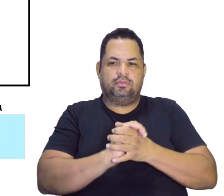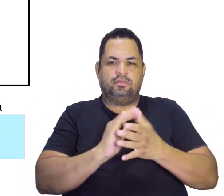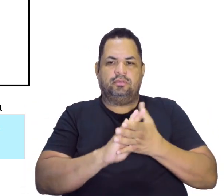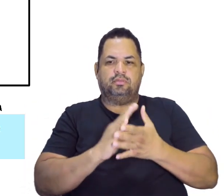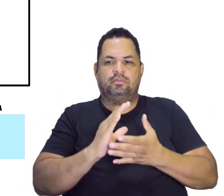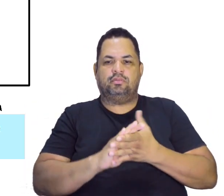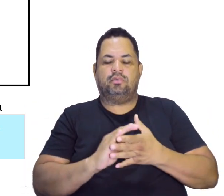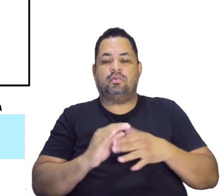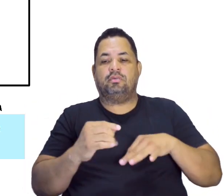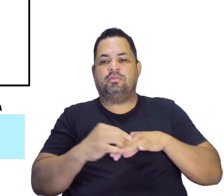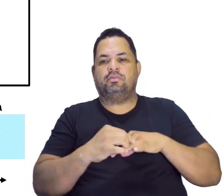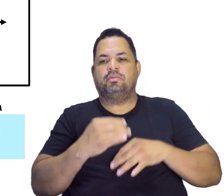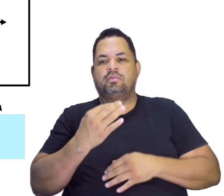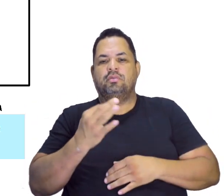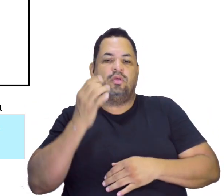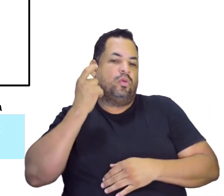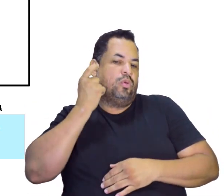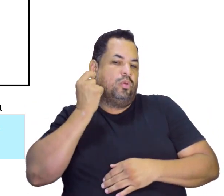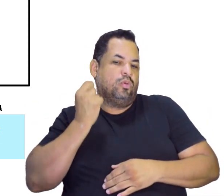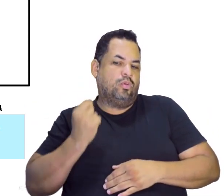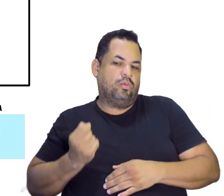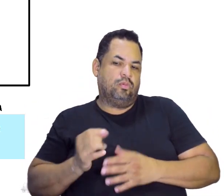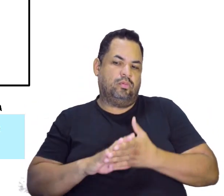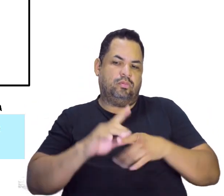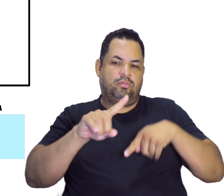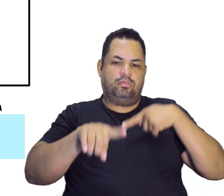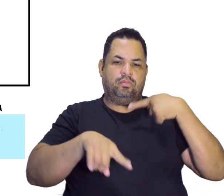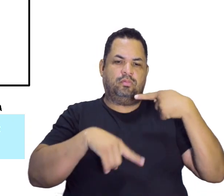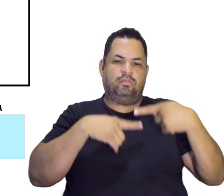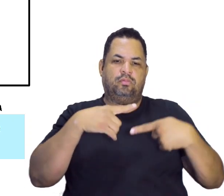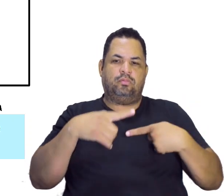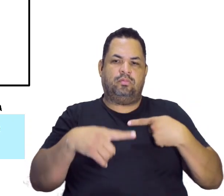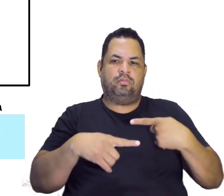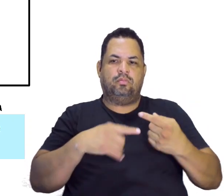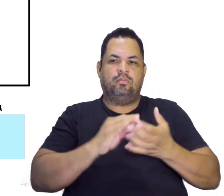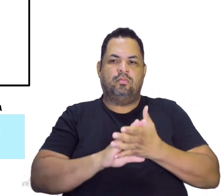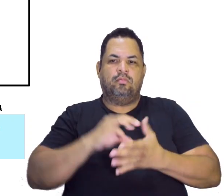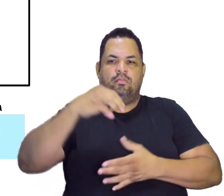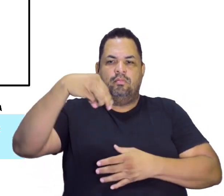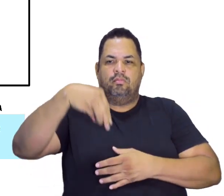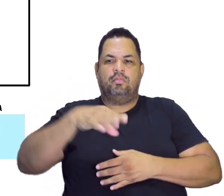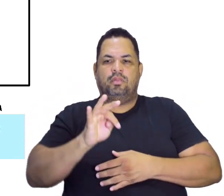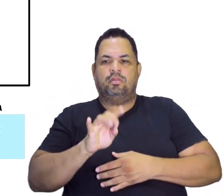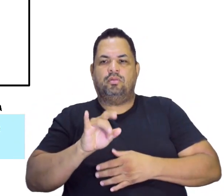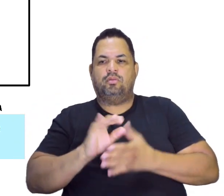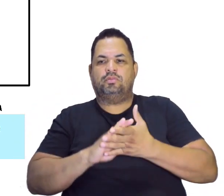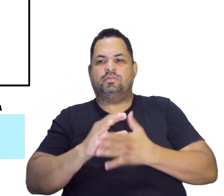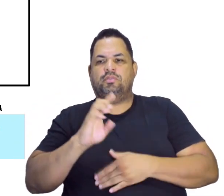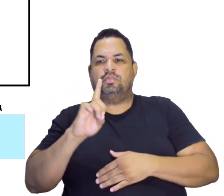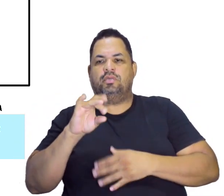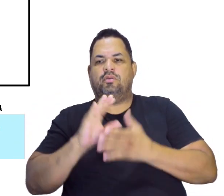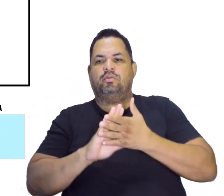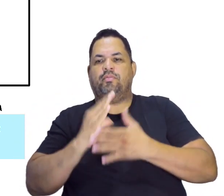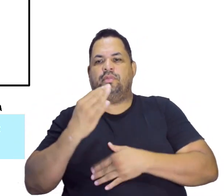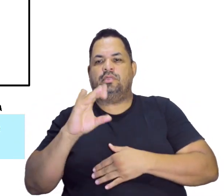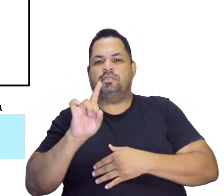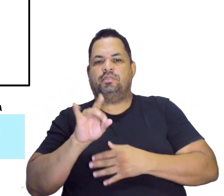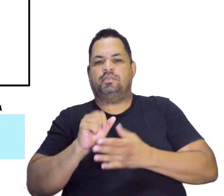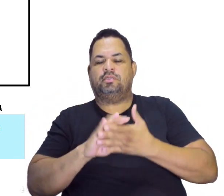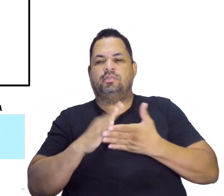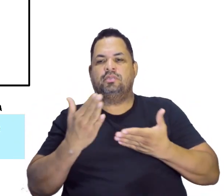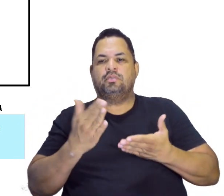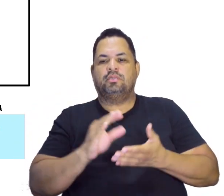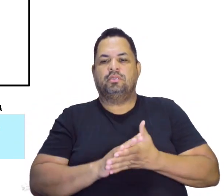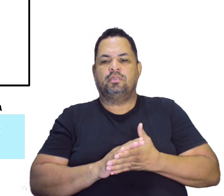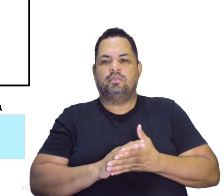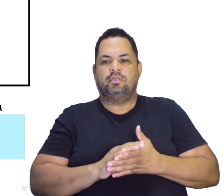artista plástica também. Aí, depois vem aqui o Menotti Del Pique, jornalista, e finalmente, Tô Nem